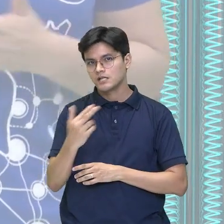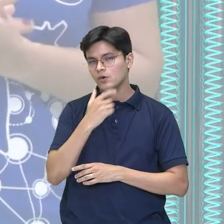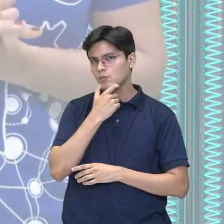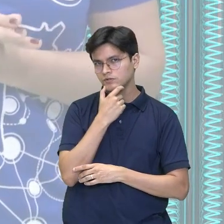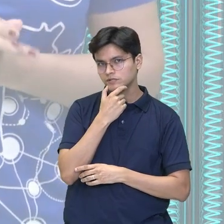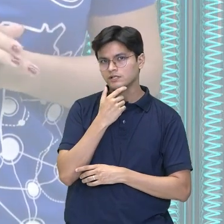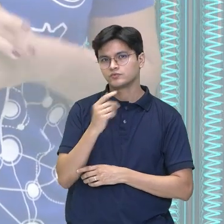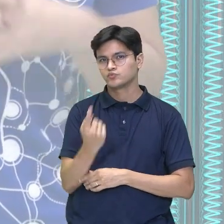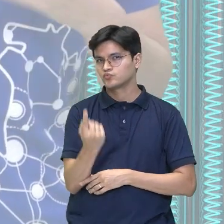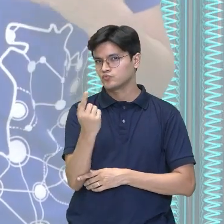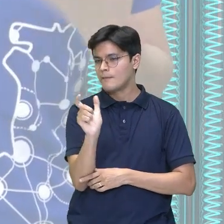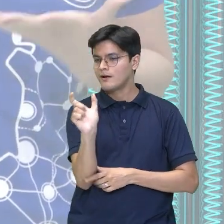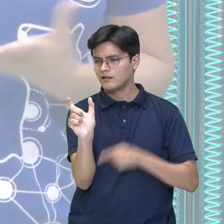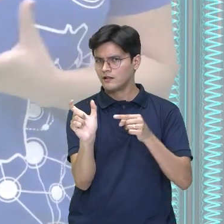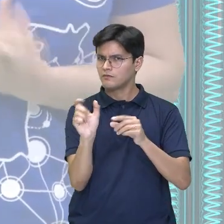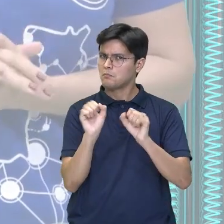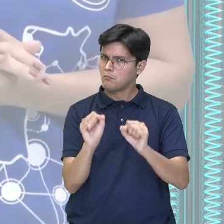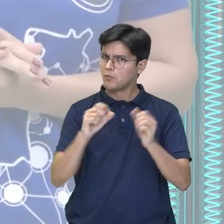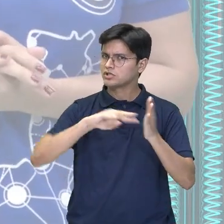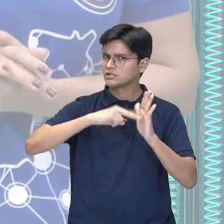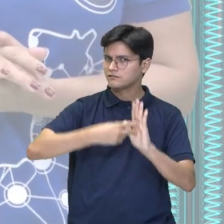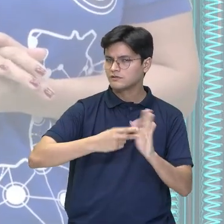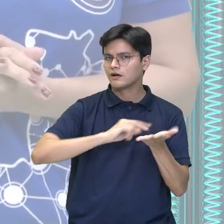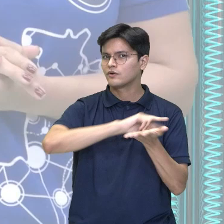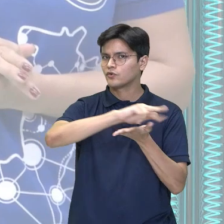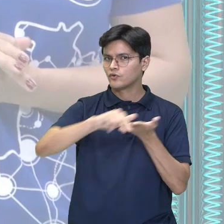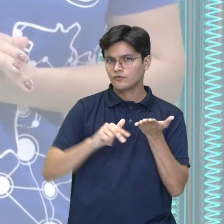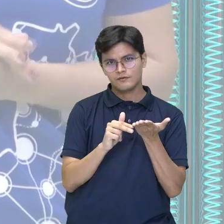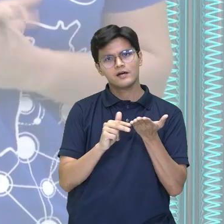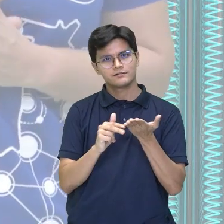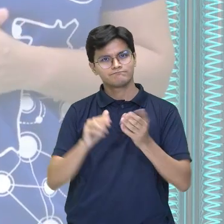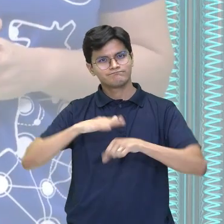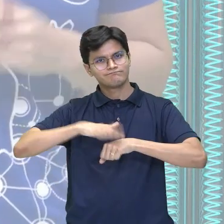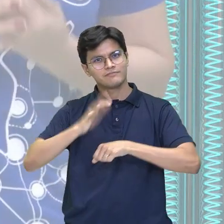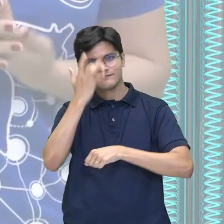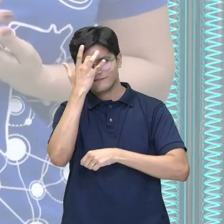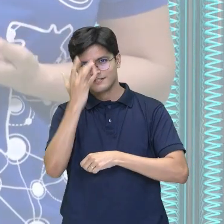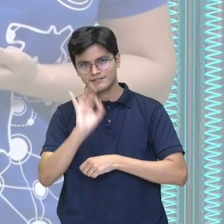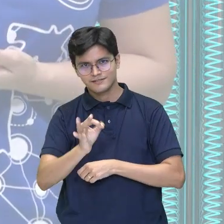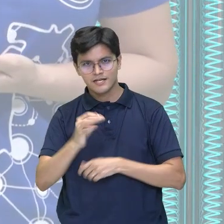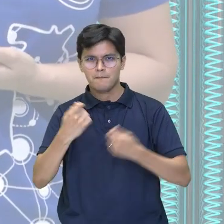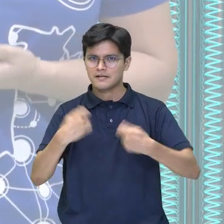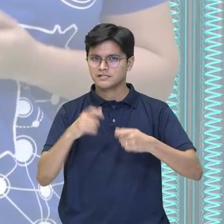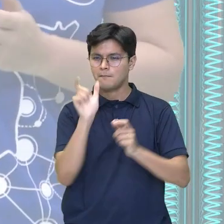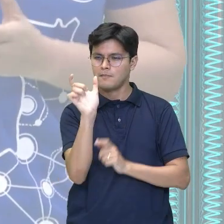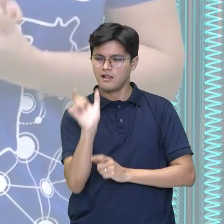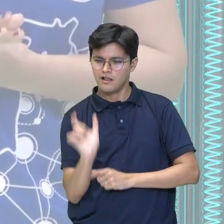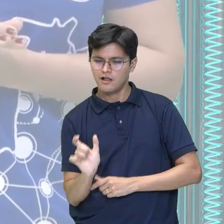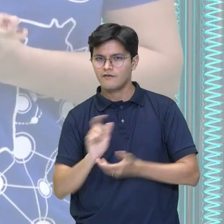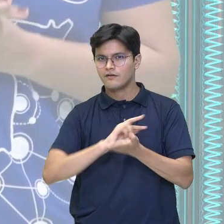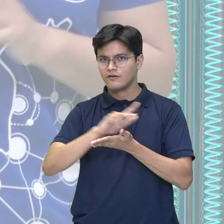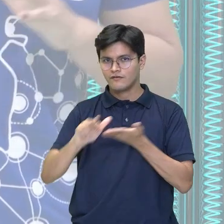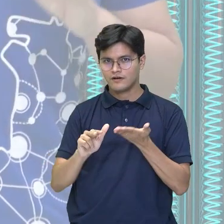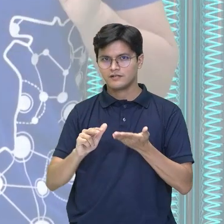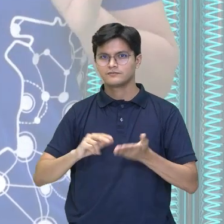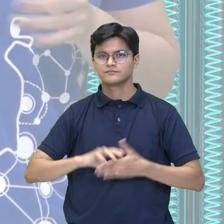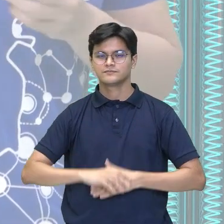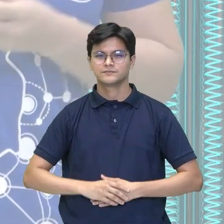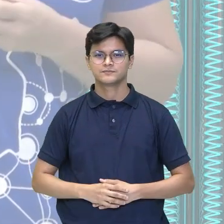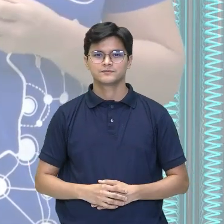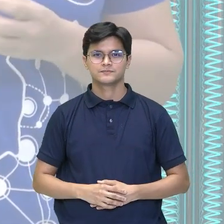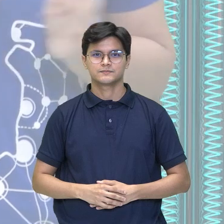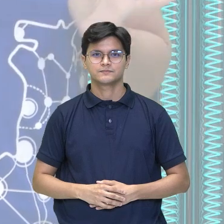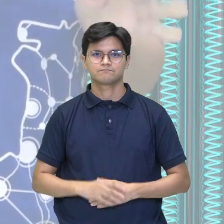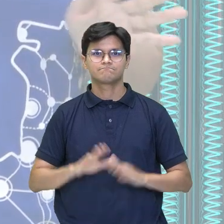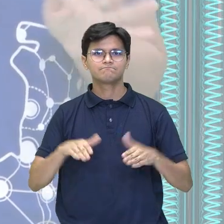fácil, porque aí você não precisa de tanto vocabulário para se comunicar, tá bom? Então, where é onde ou aonde. Vamos ver aqui